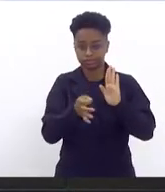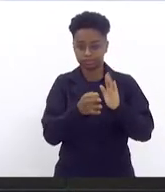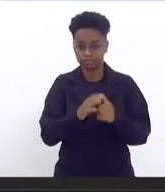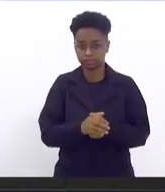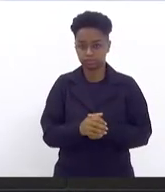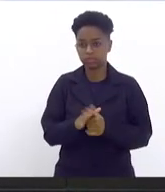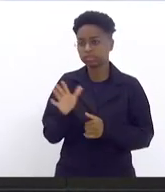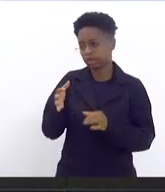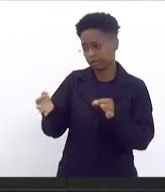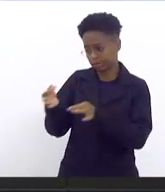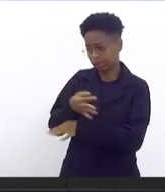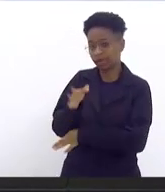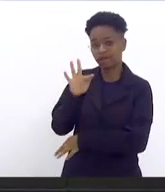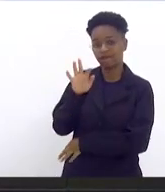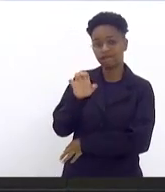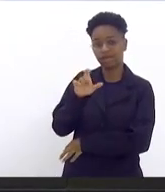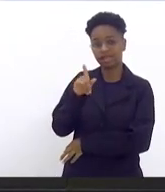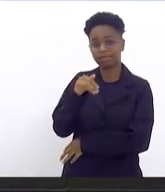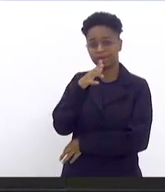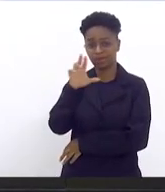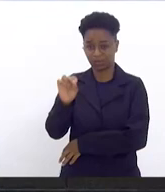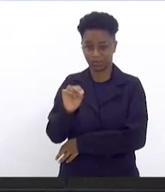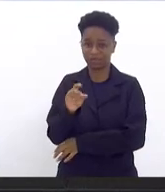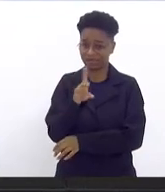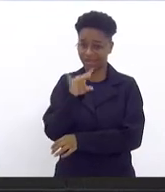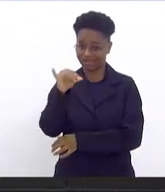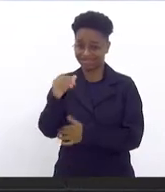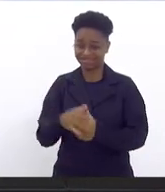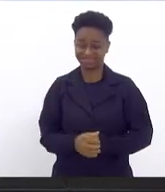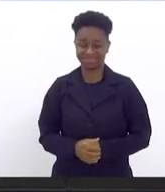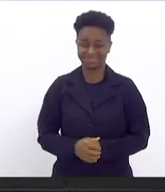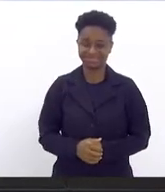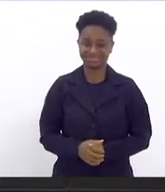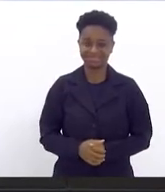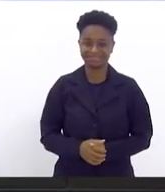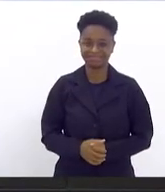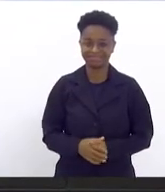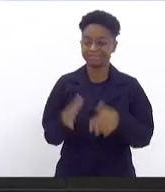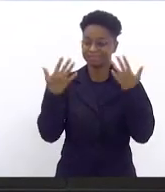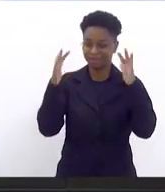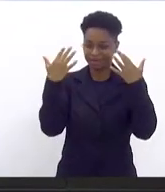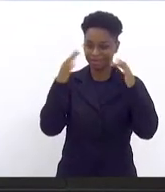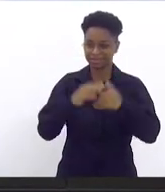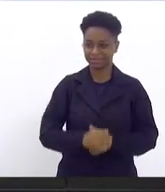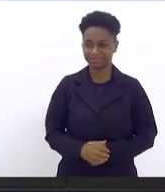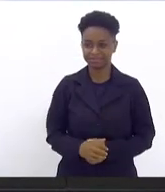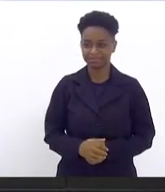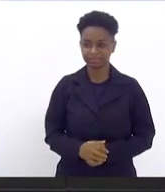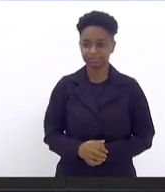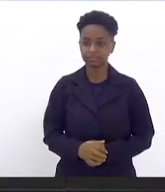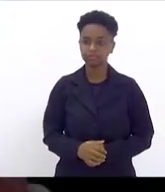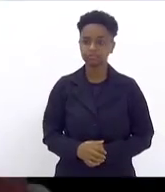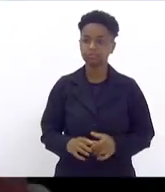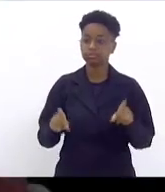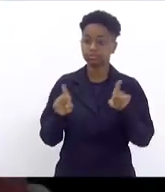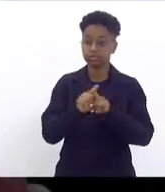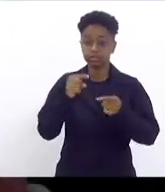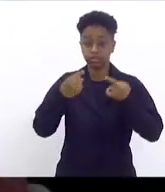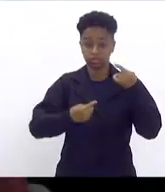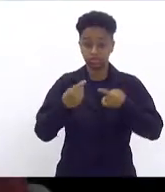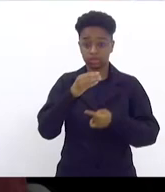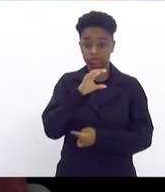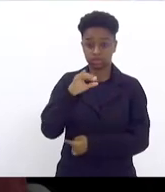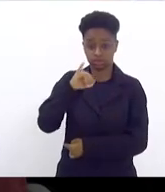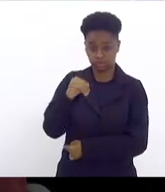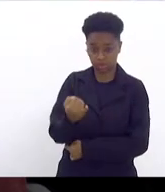designado, Filipinho Raves. Filipinho Raves. Estou dentro. Parabéns, meu irmão. Inclusive, a discussão da CCJ está